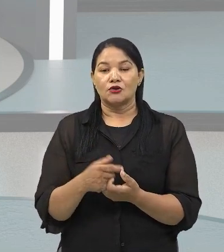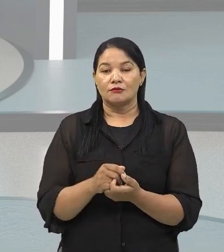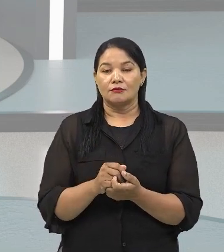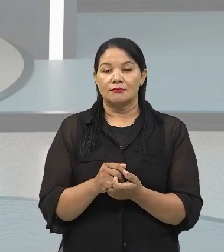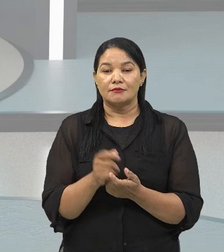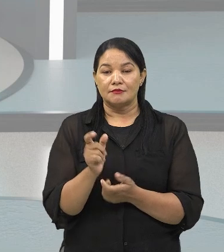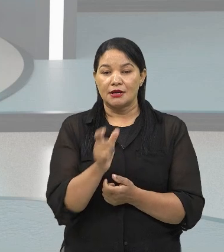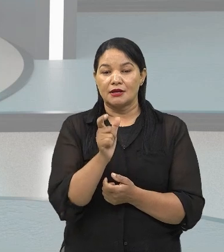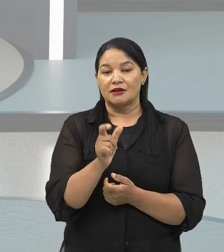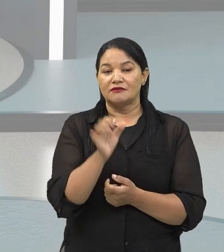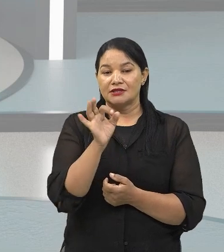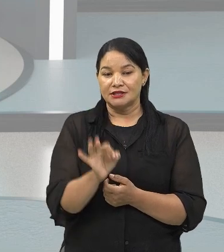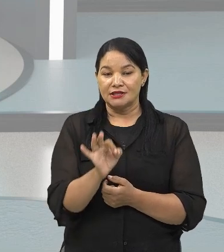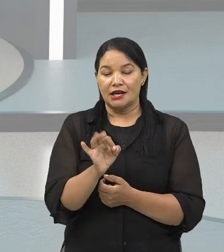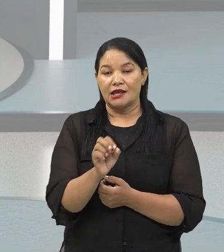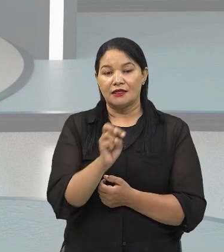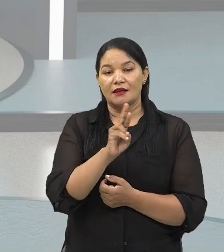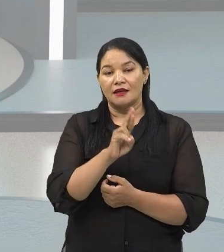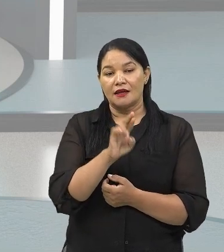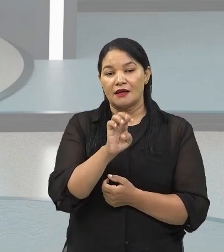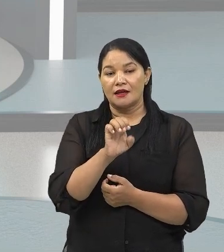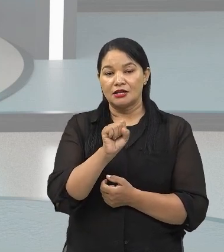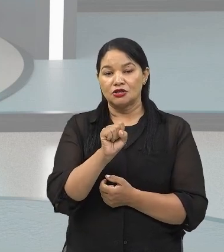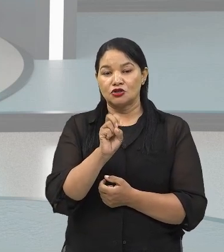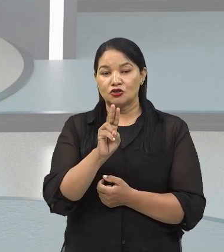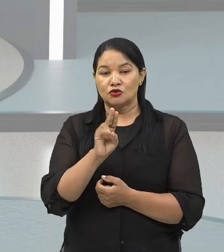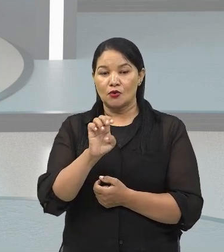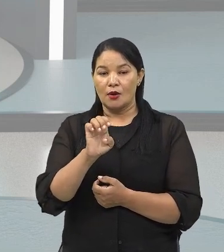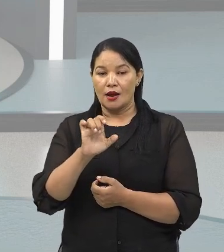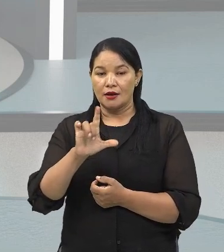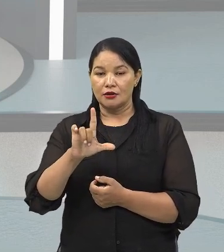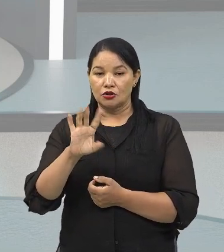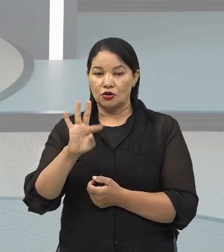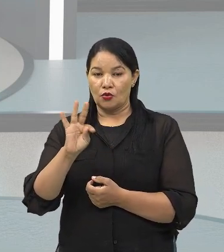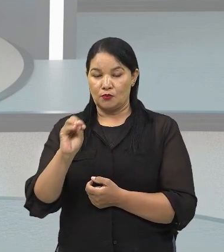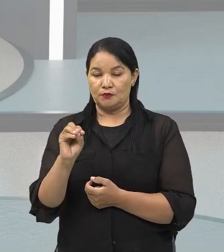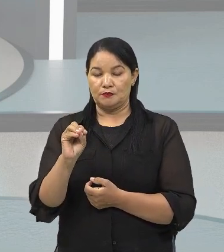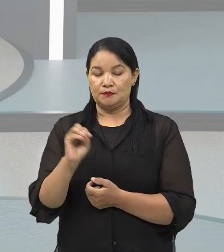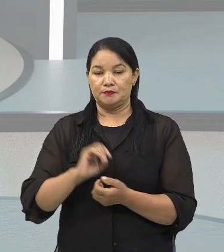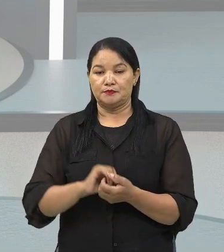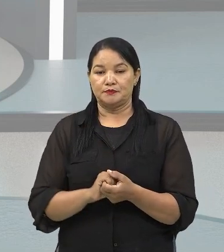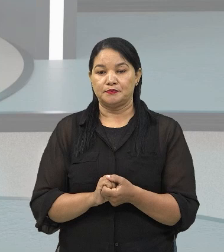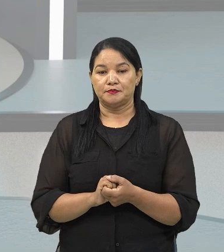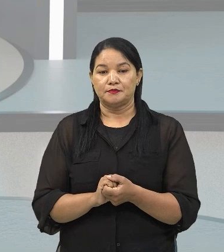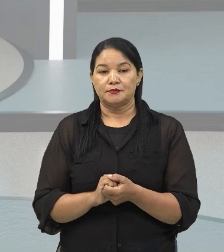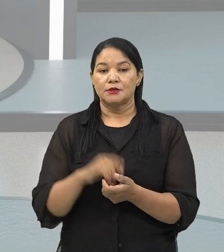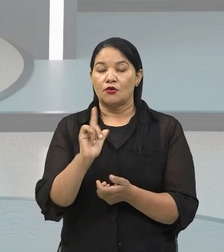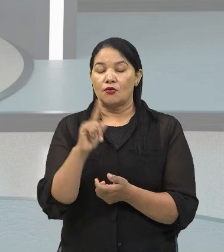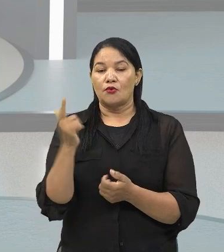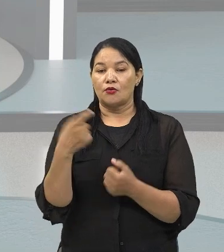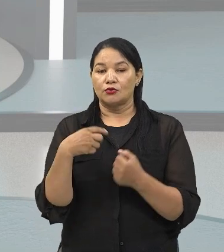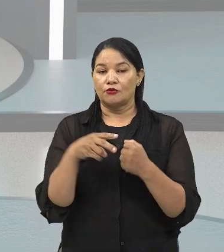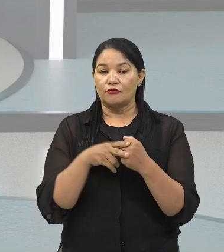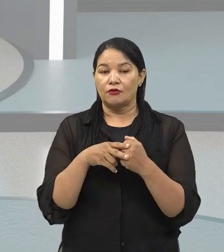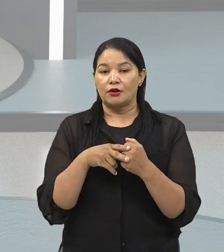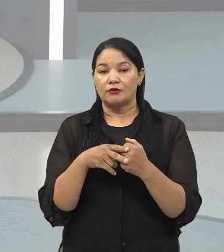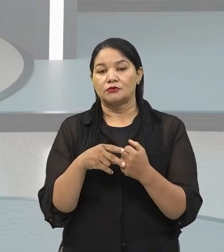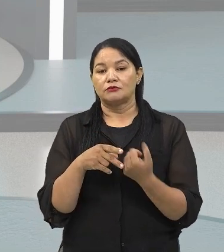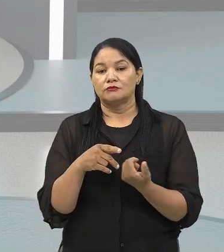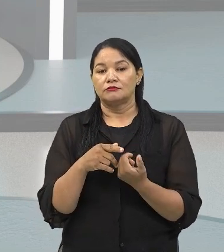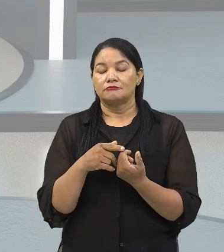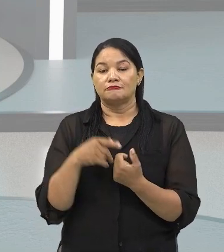é resuelto, ok? Resuelto. E aí o verbo